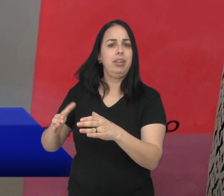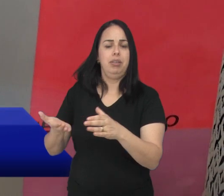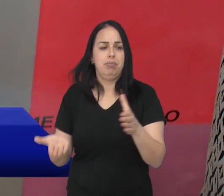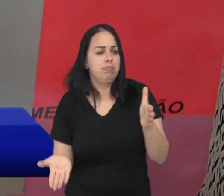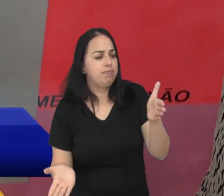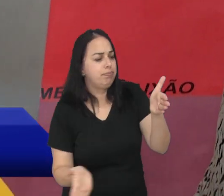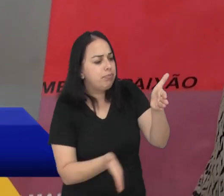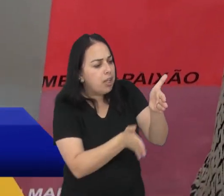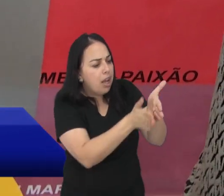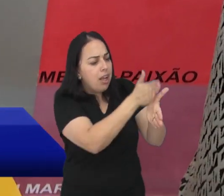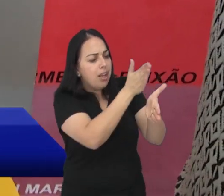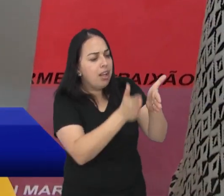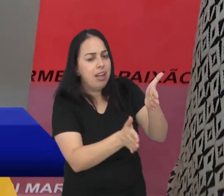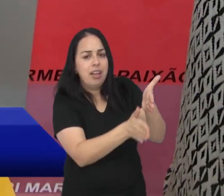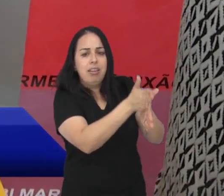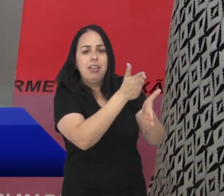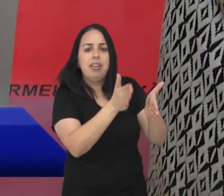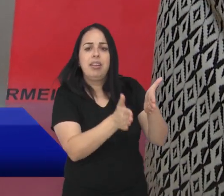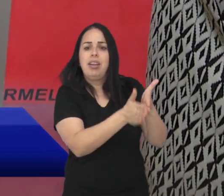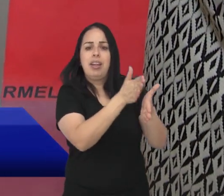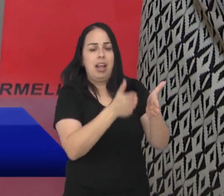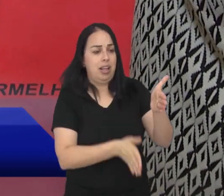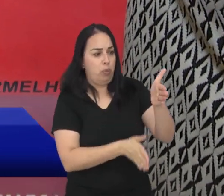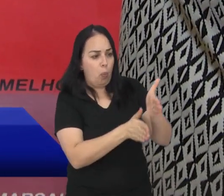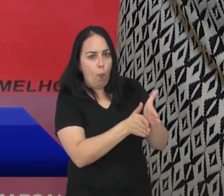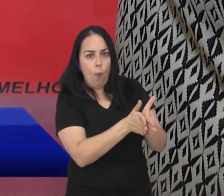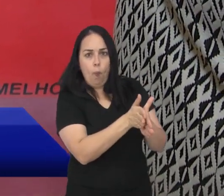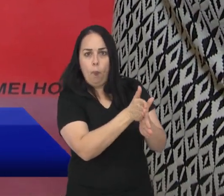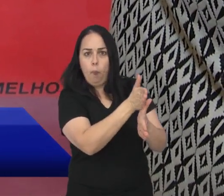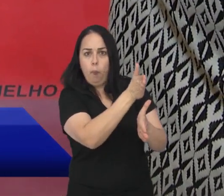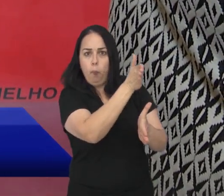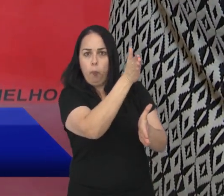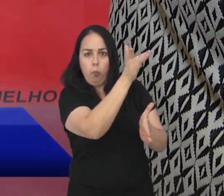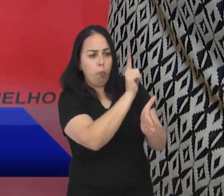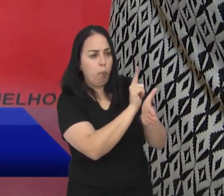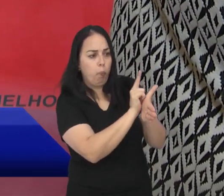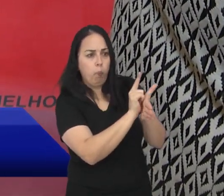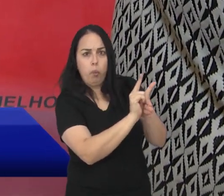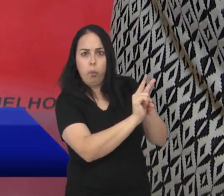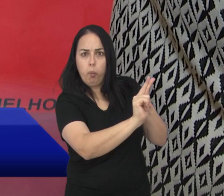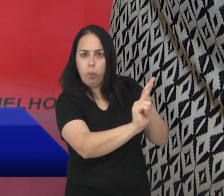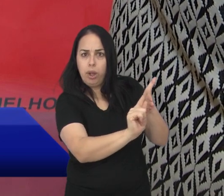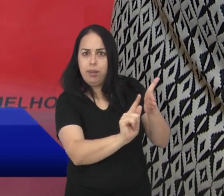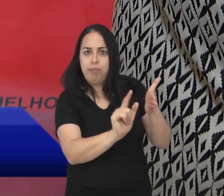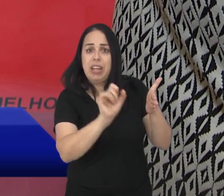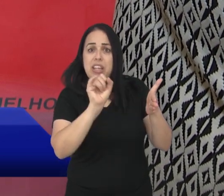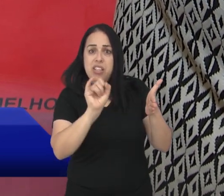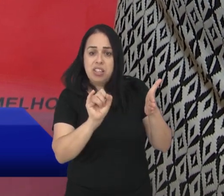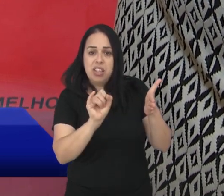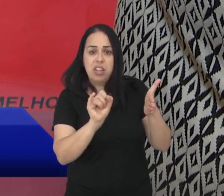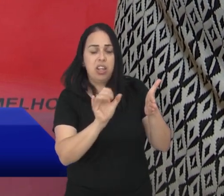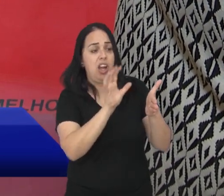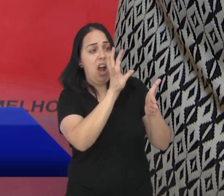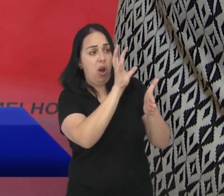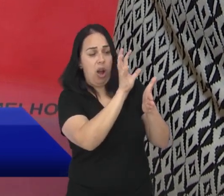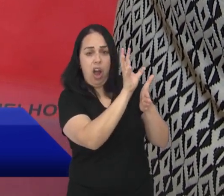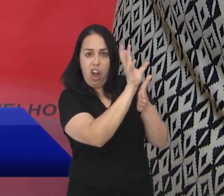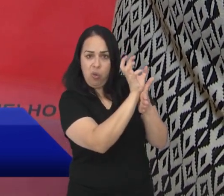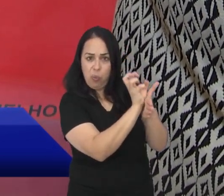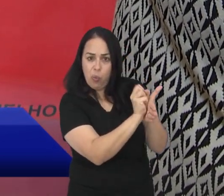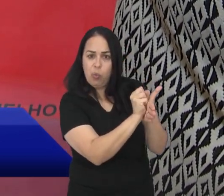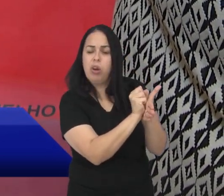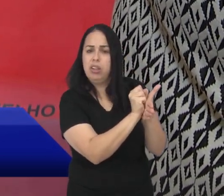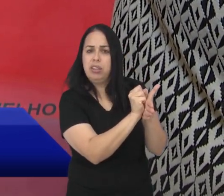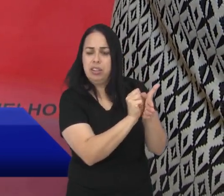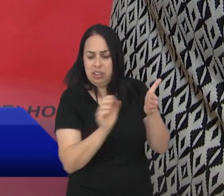quiser e é só fazendo a aplicação. Lembrando que aqui a parede ela tem que estar lisa, tá? Mas se tiver uma cor